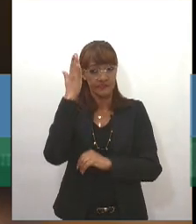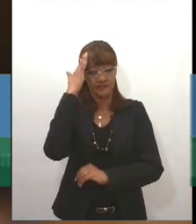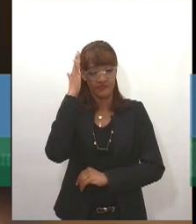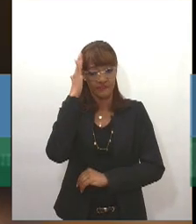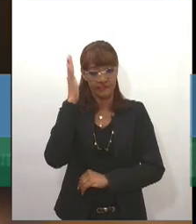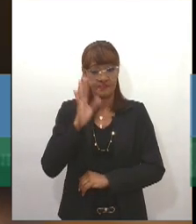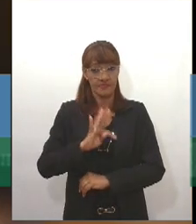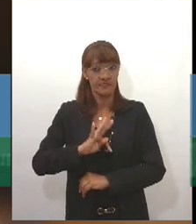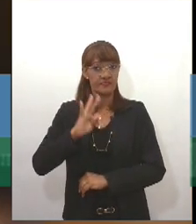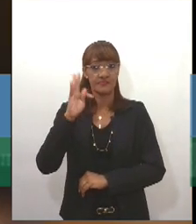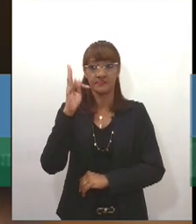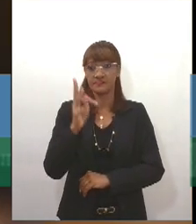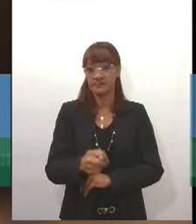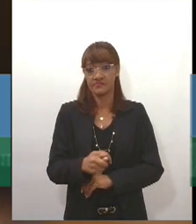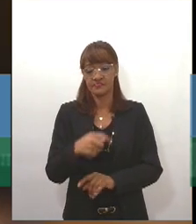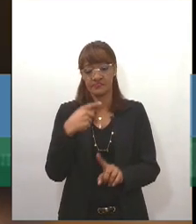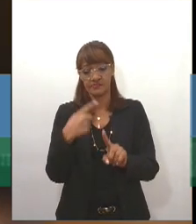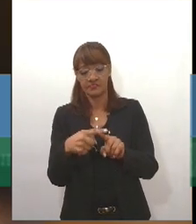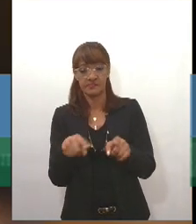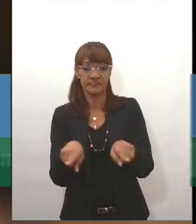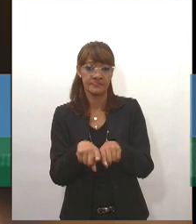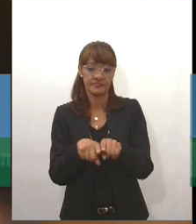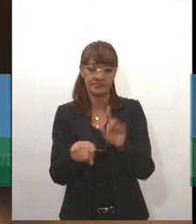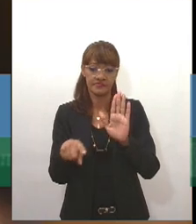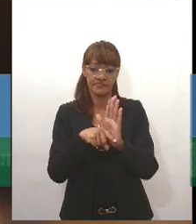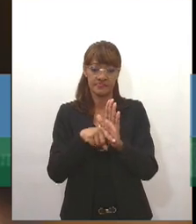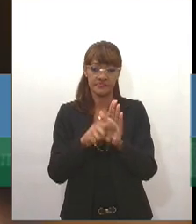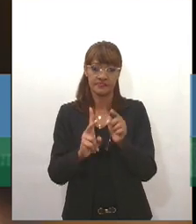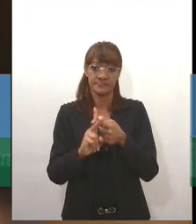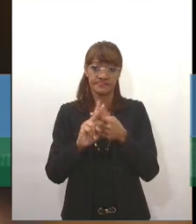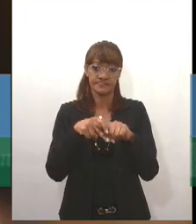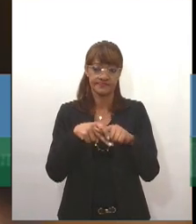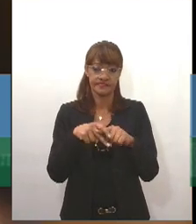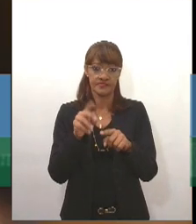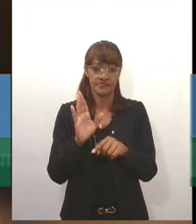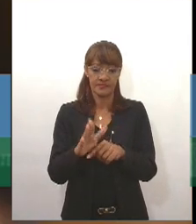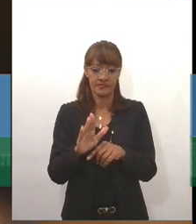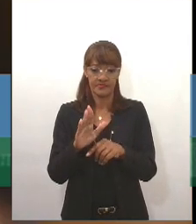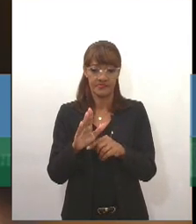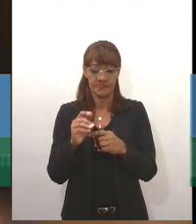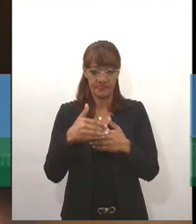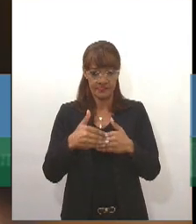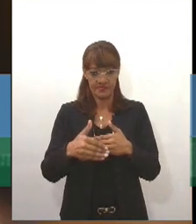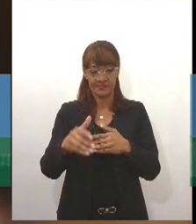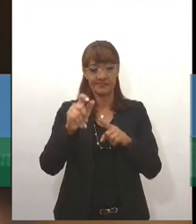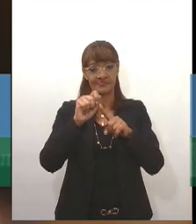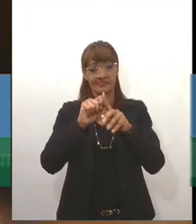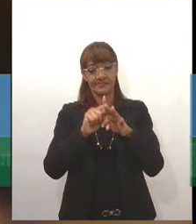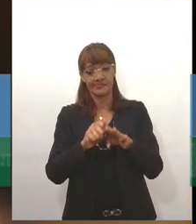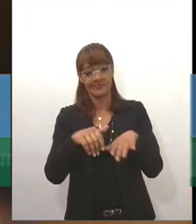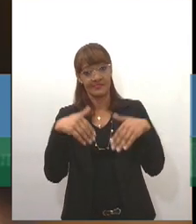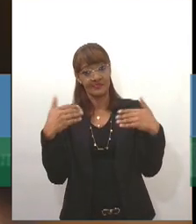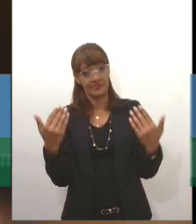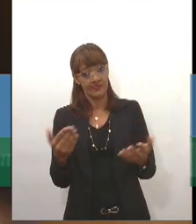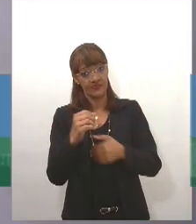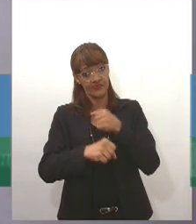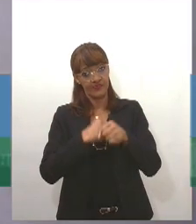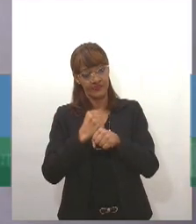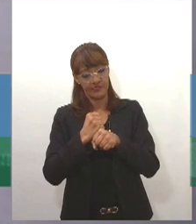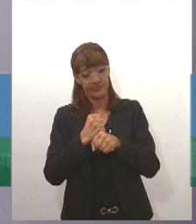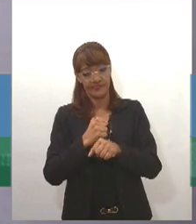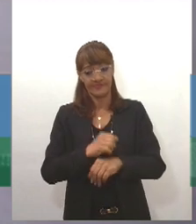negativos também a serem corrigidos ao longo dos próximos meses e quem sabe ao longo dos próximos anos Sim